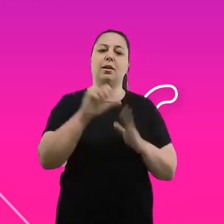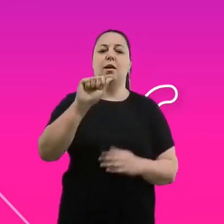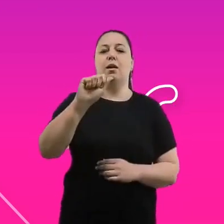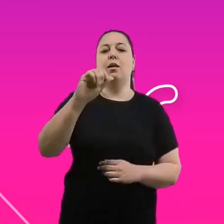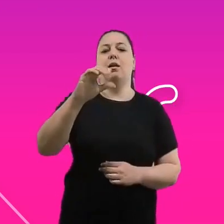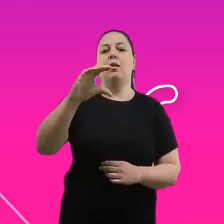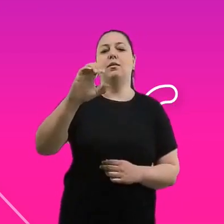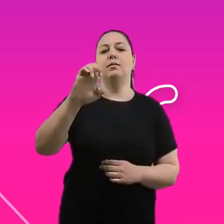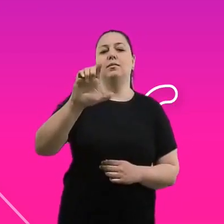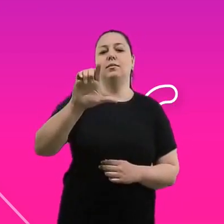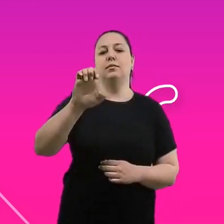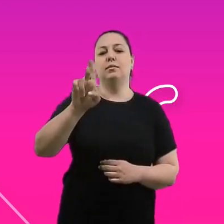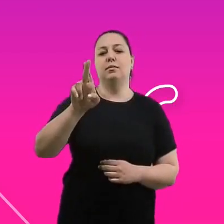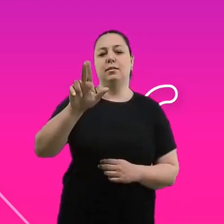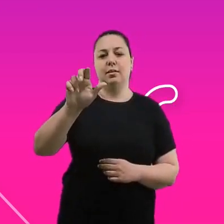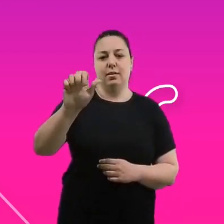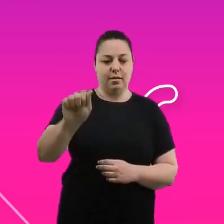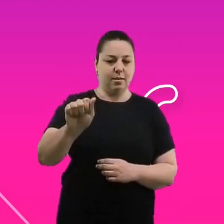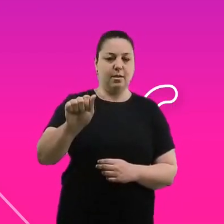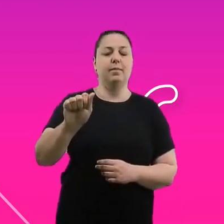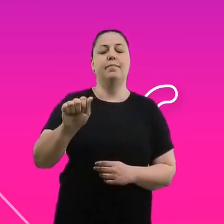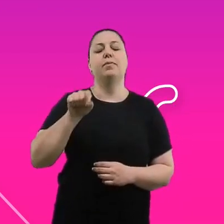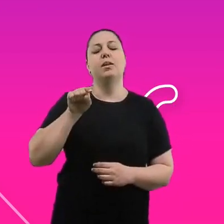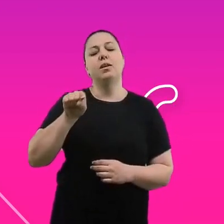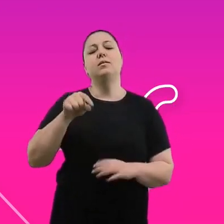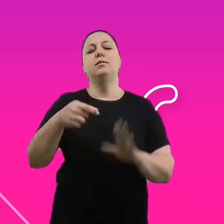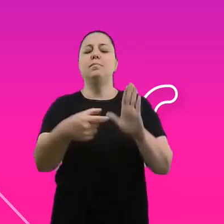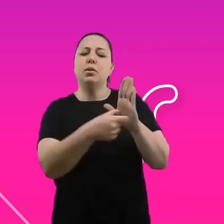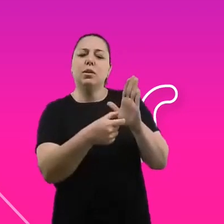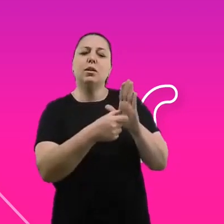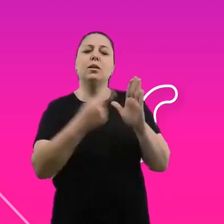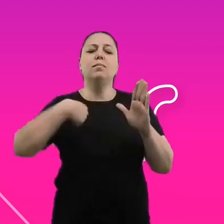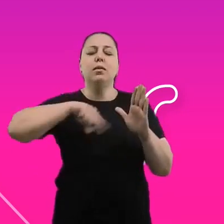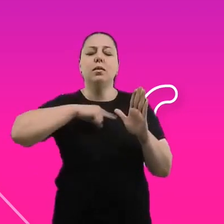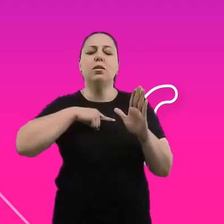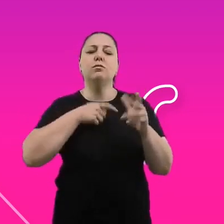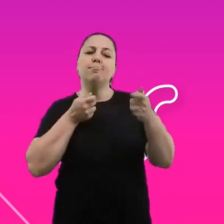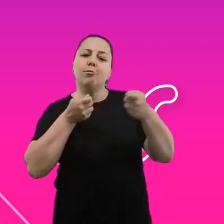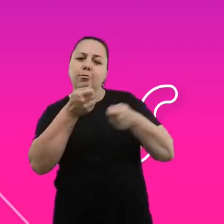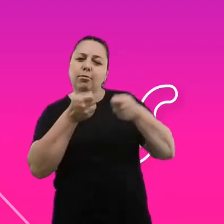esse programa que a gente está monitorando esses processos.